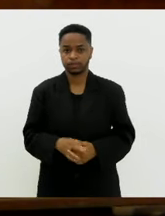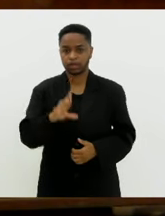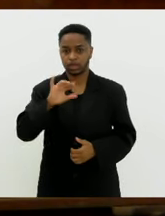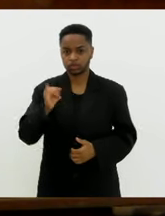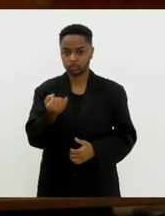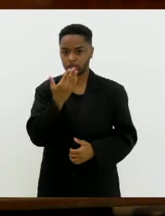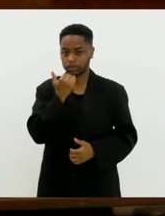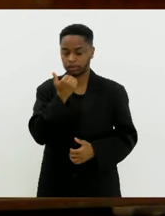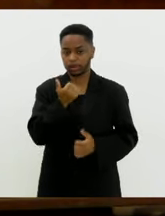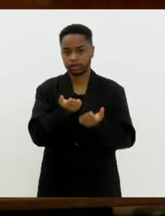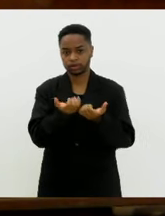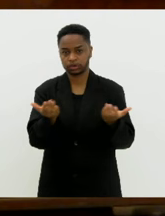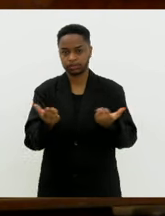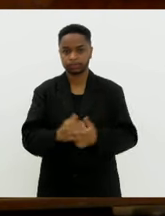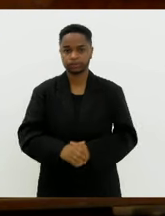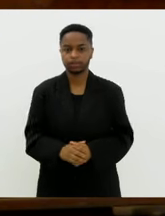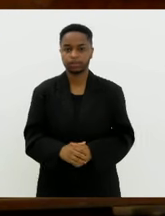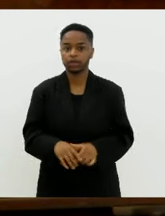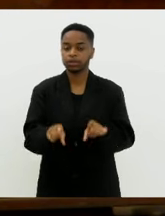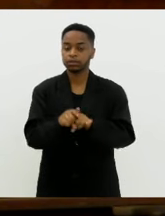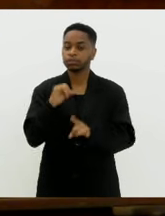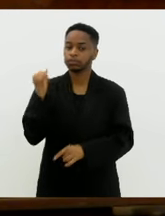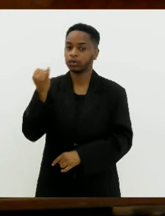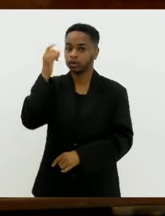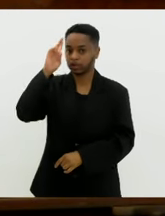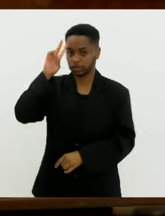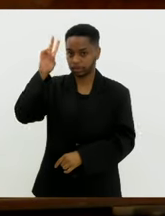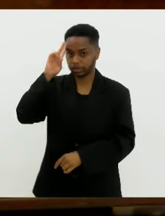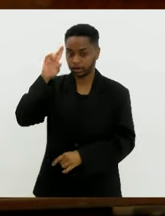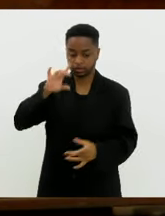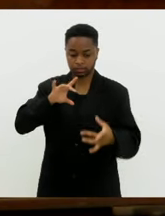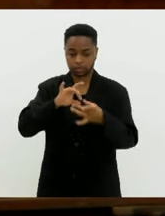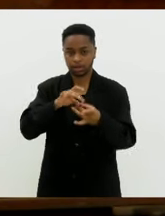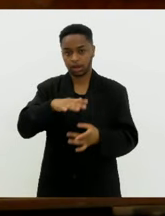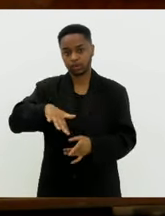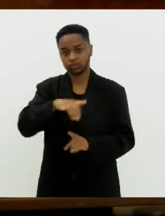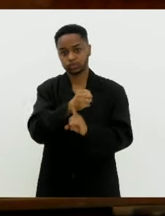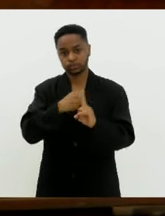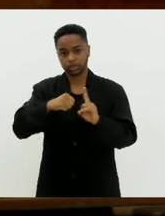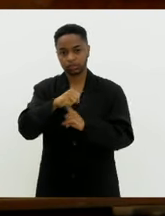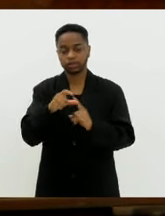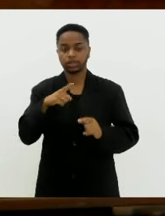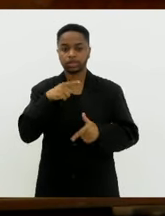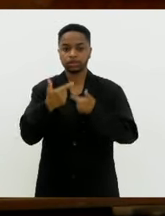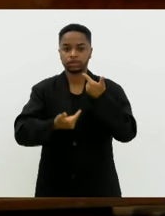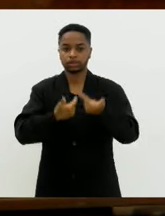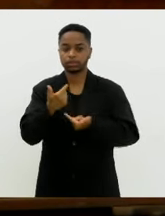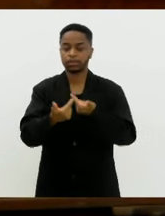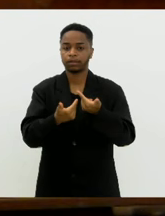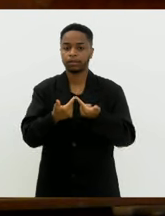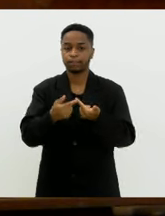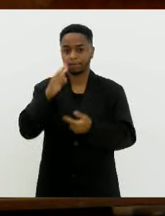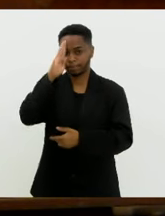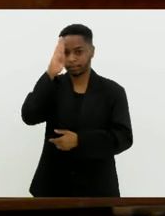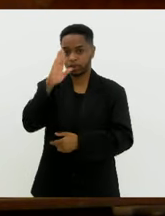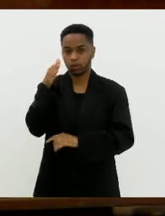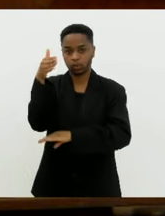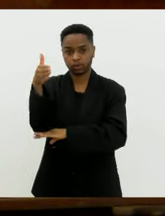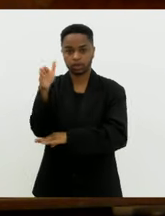É importante lembrar ainda, nesse viés social, o trabalho primordial do Hotel Acolhedor.